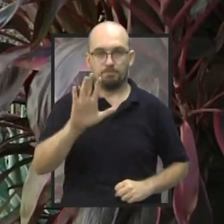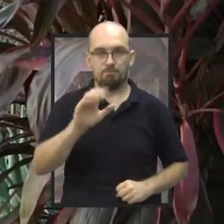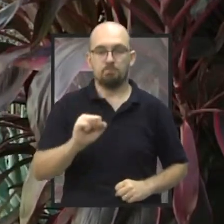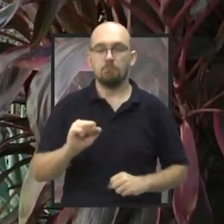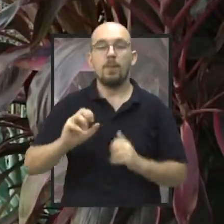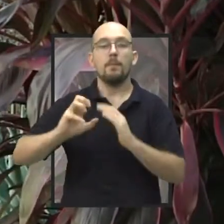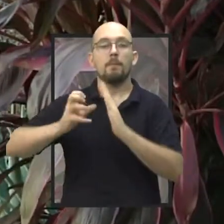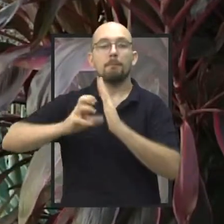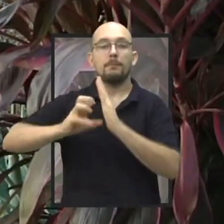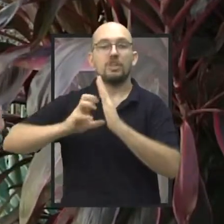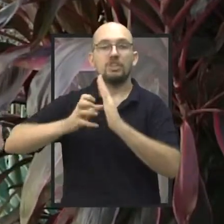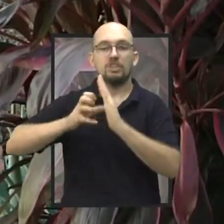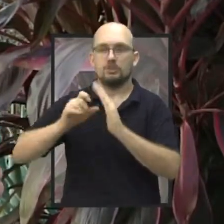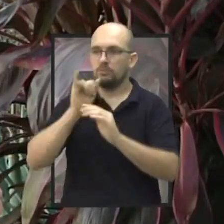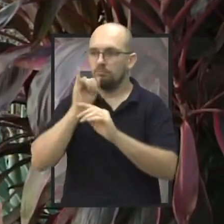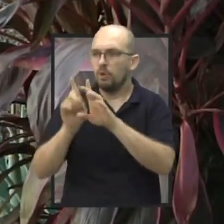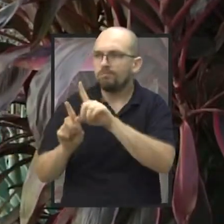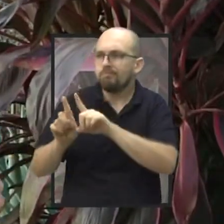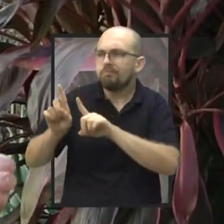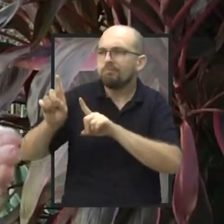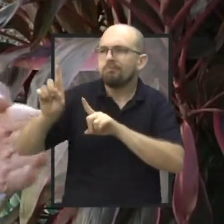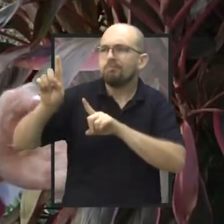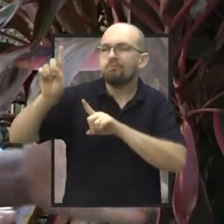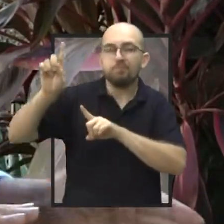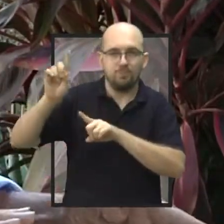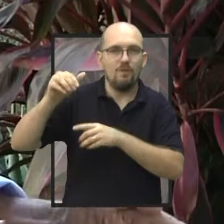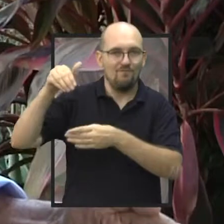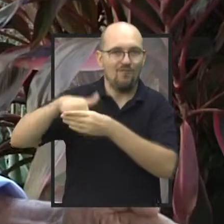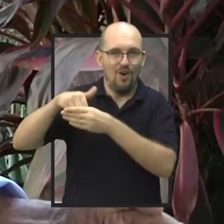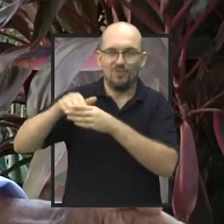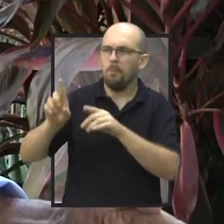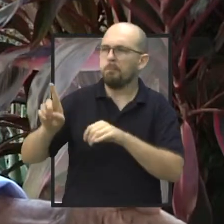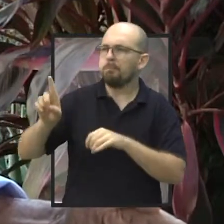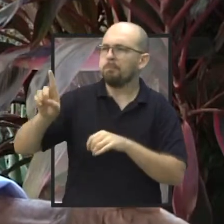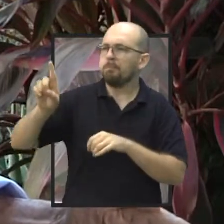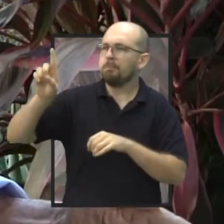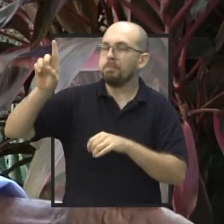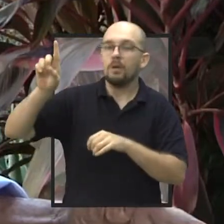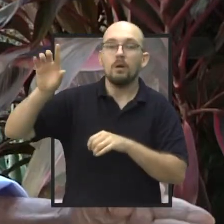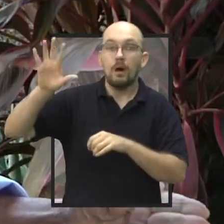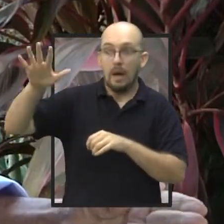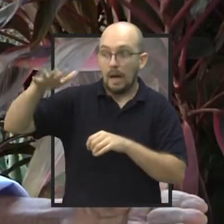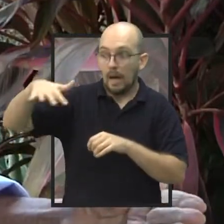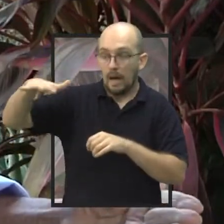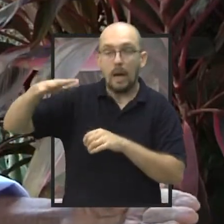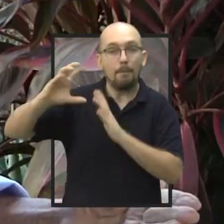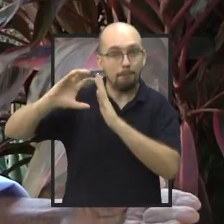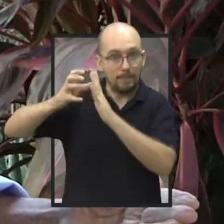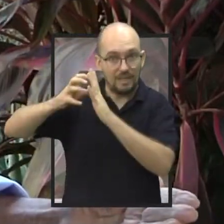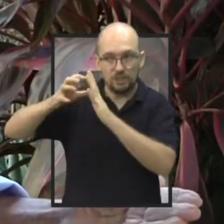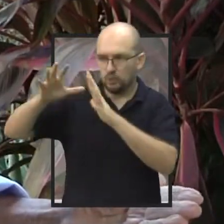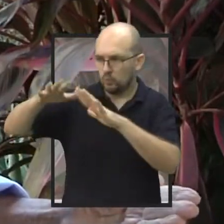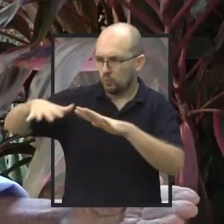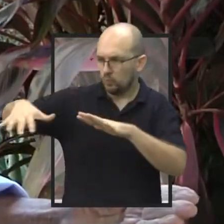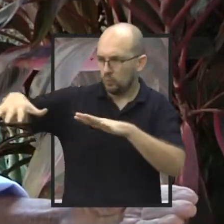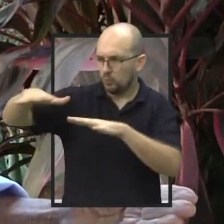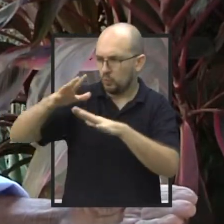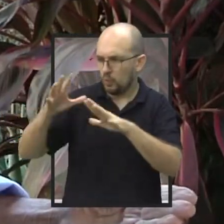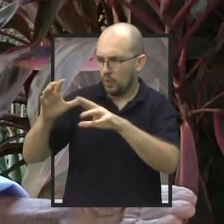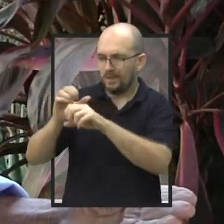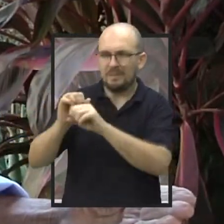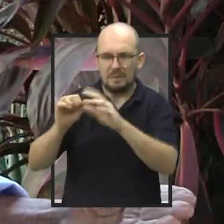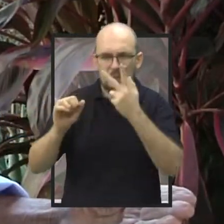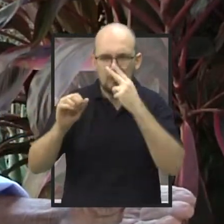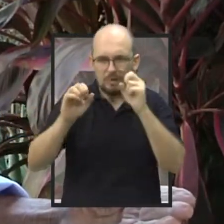cujos candidatos tiver maior número de votos, aquele total do partido, não sei se eu estou sendo